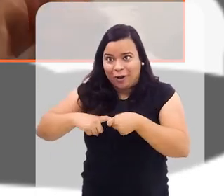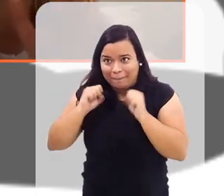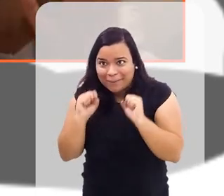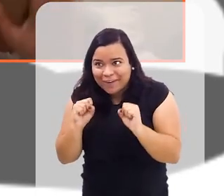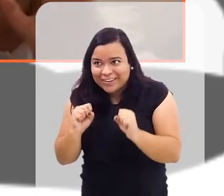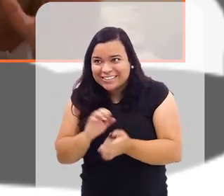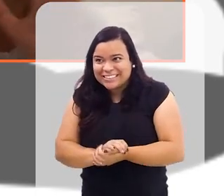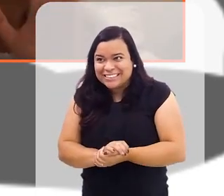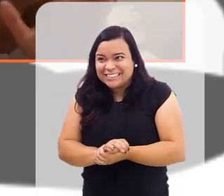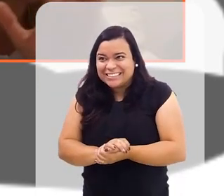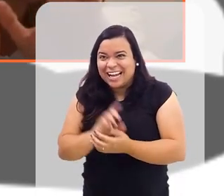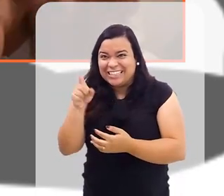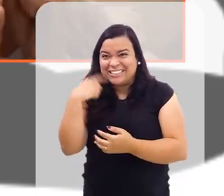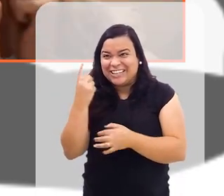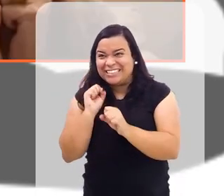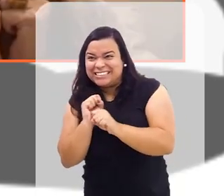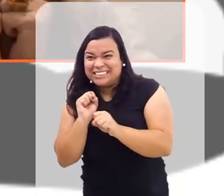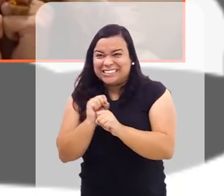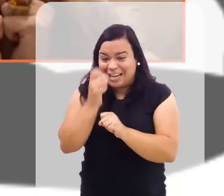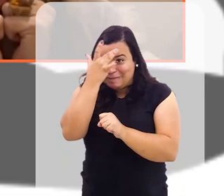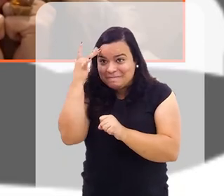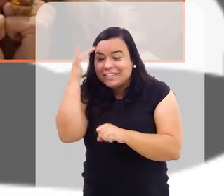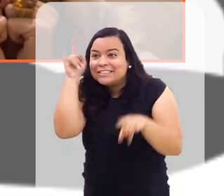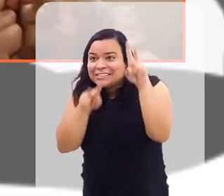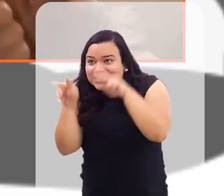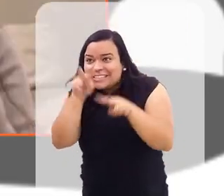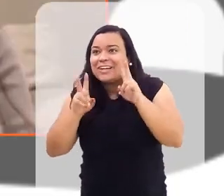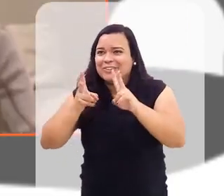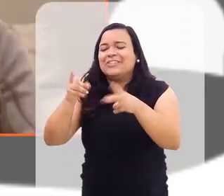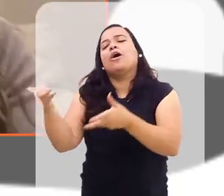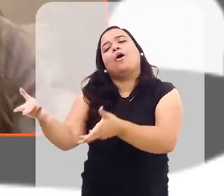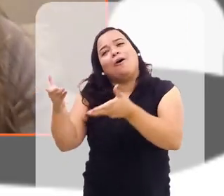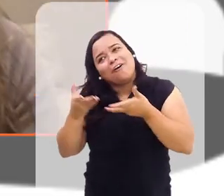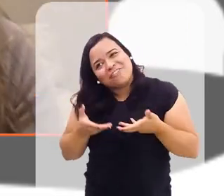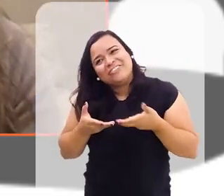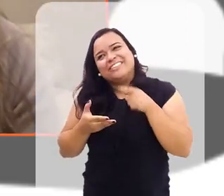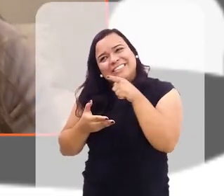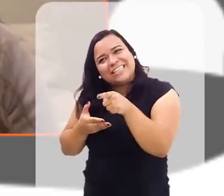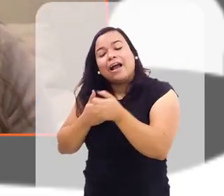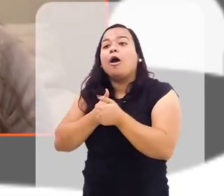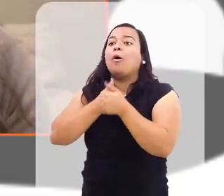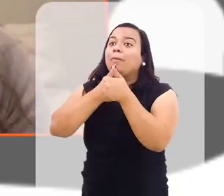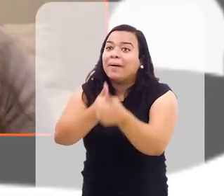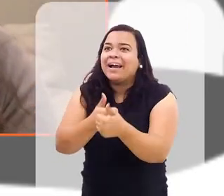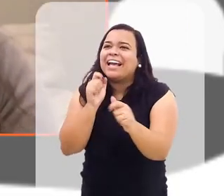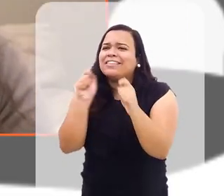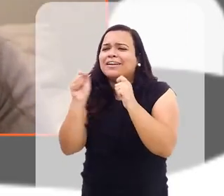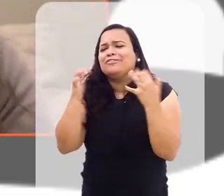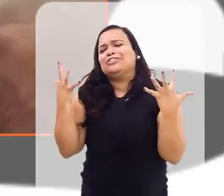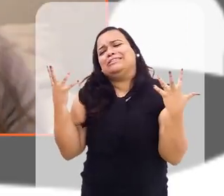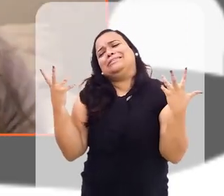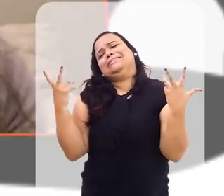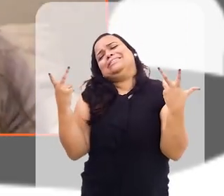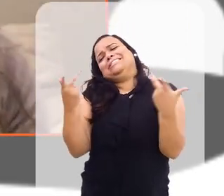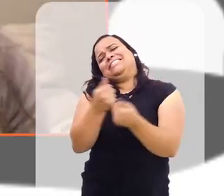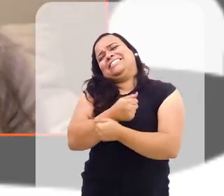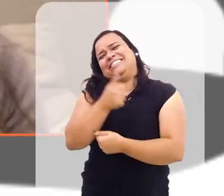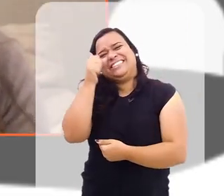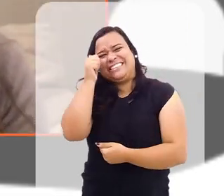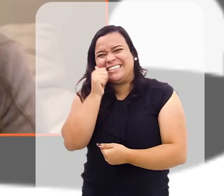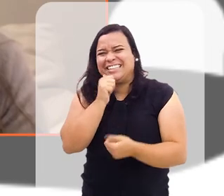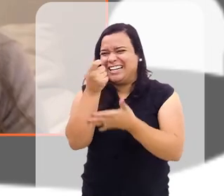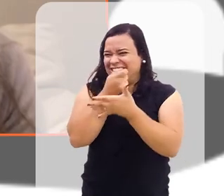volta? E assim a gente também fica aqui com o nosso espectador, né? Então, eu convido você que nos acompanha nessa entrevista incrível